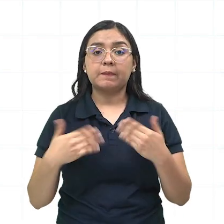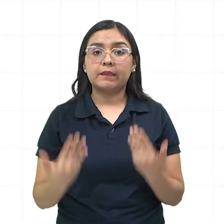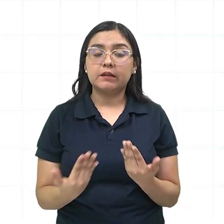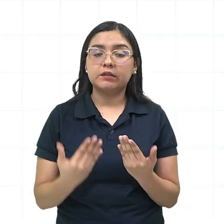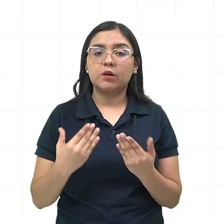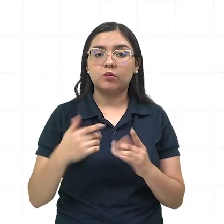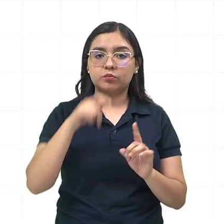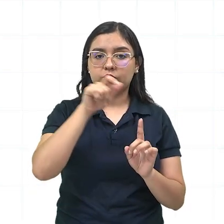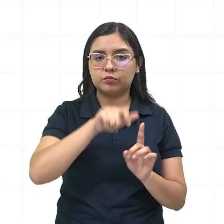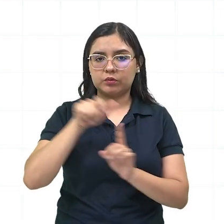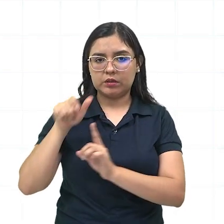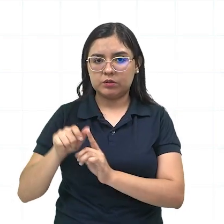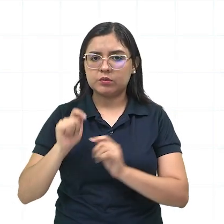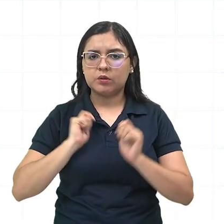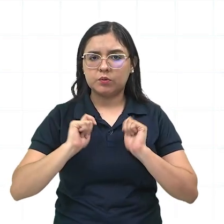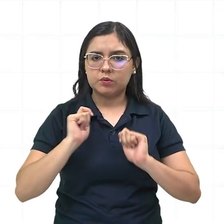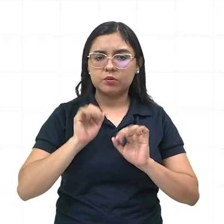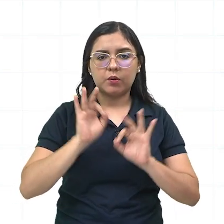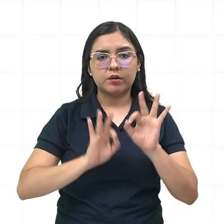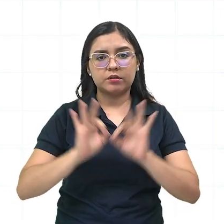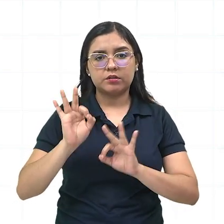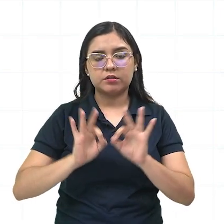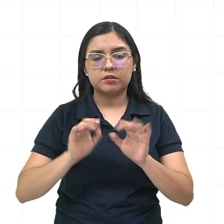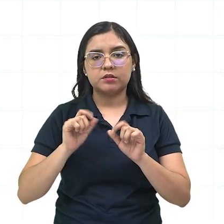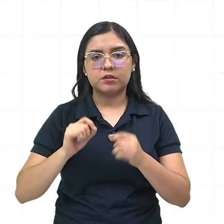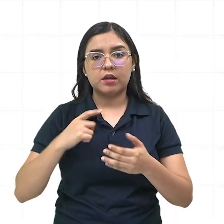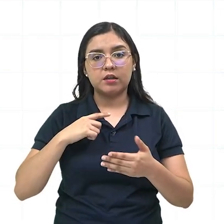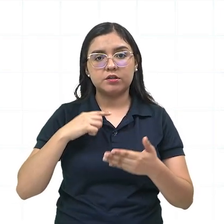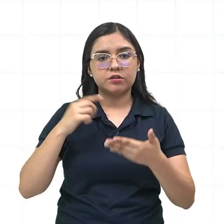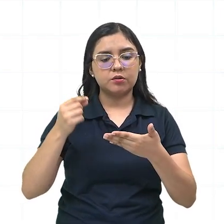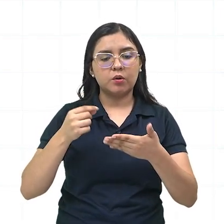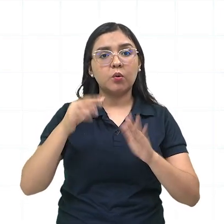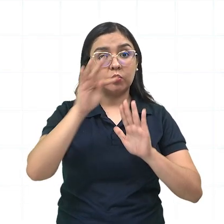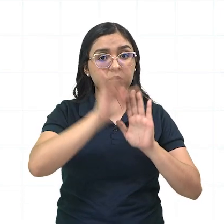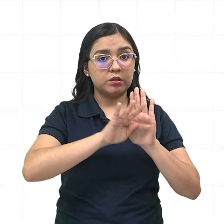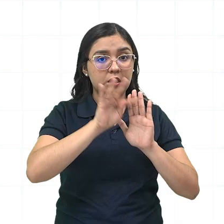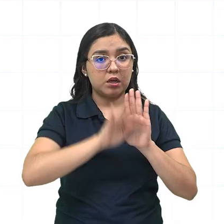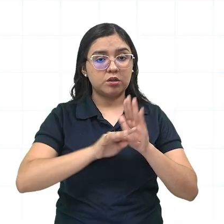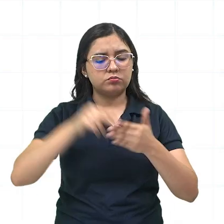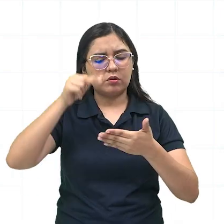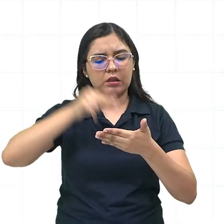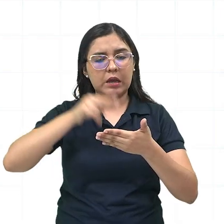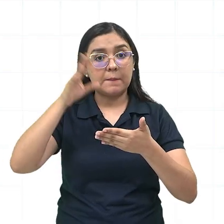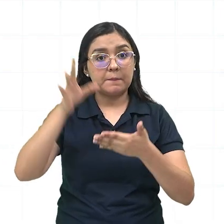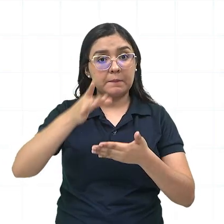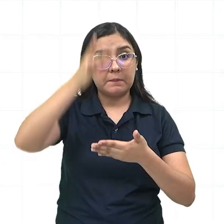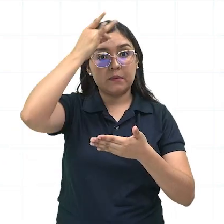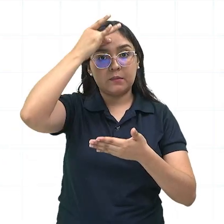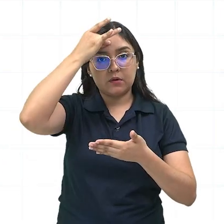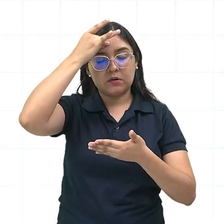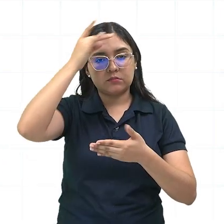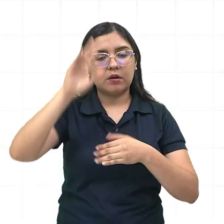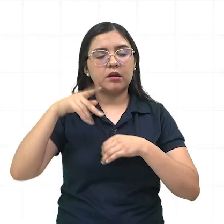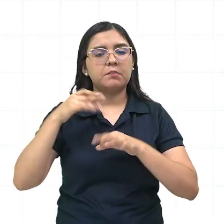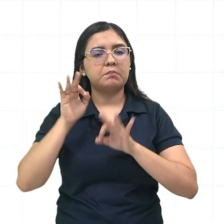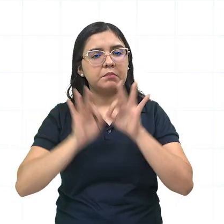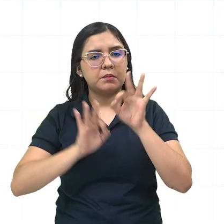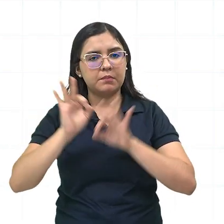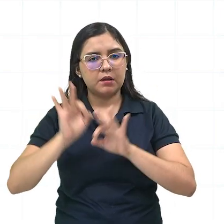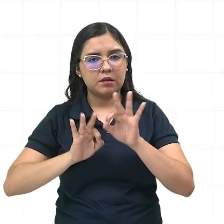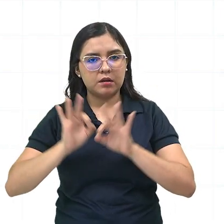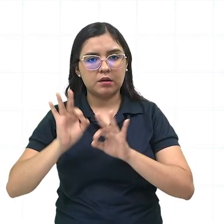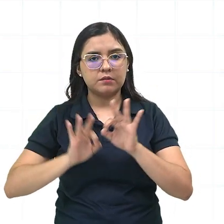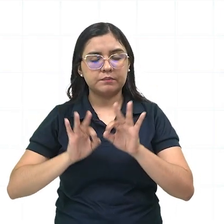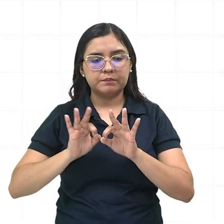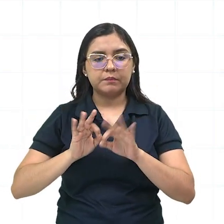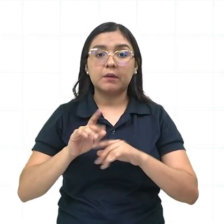os atores, eles se organizam para decorar o texto, fazer a preparação desse diálogo que está